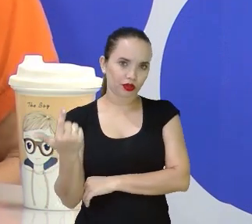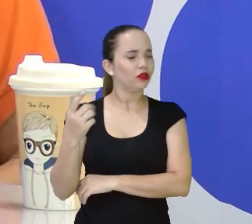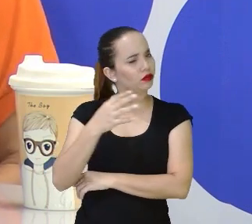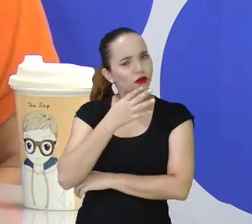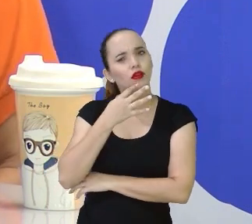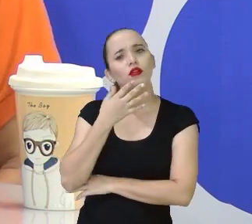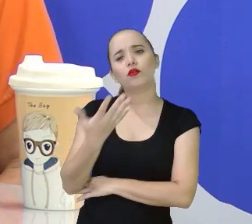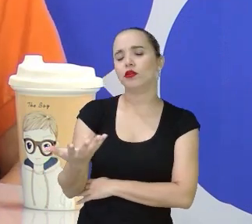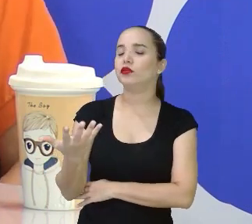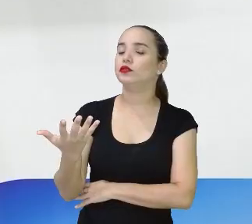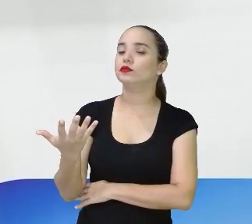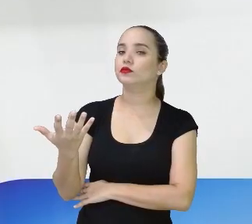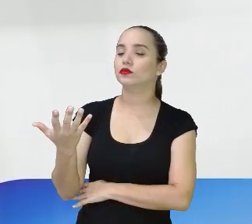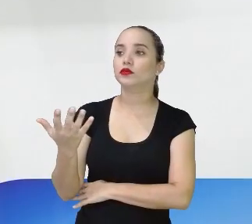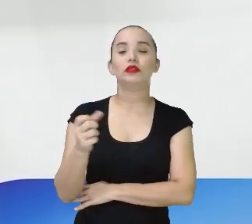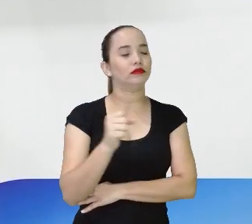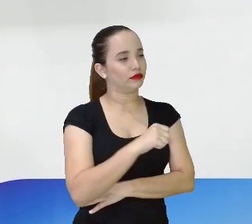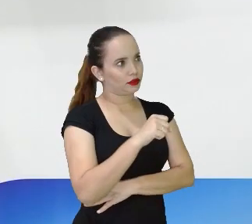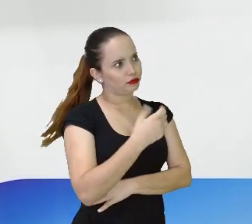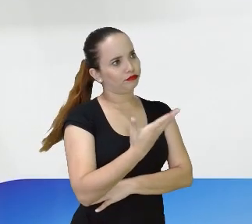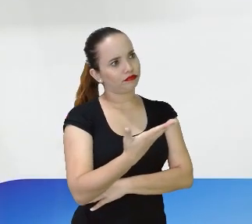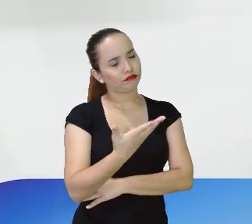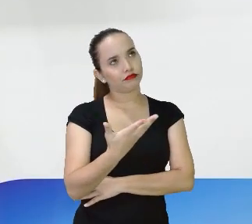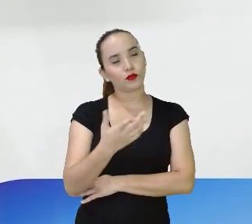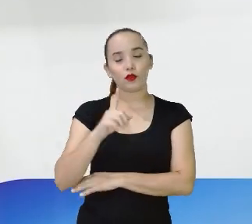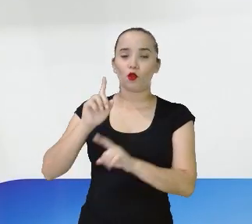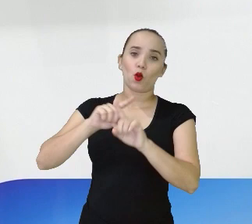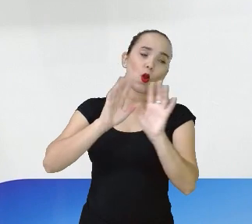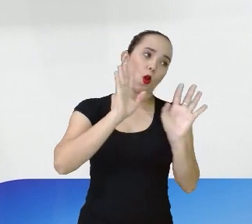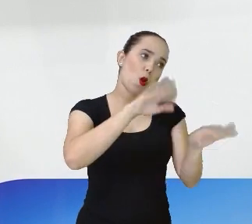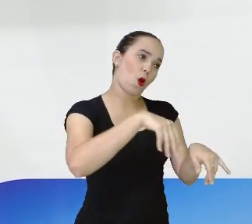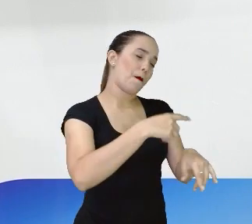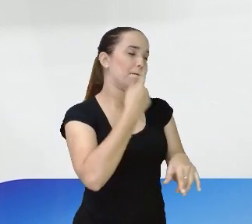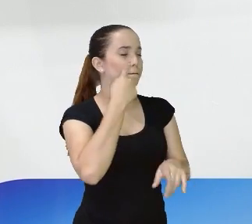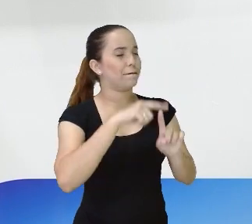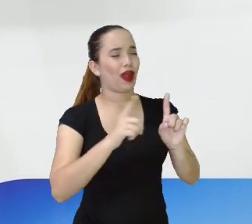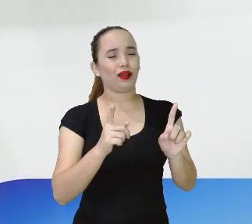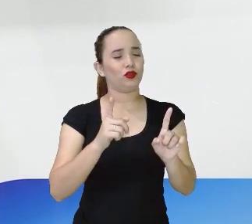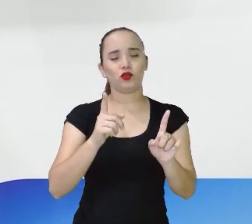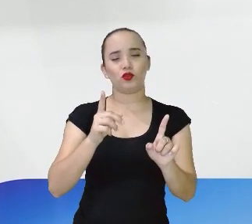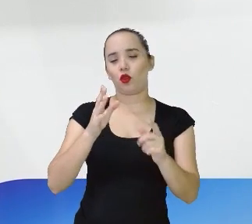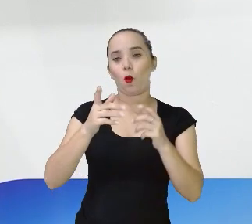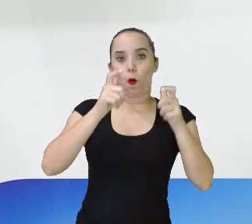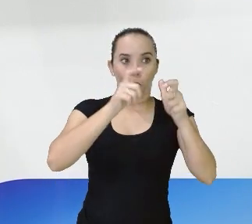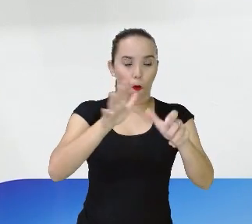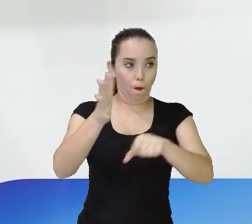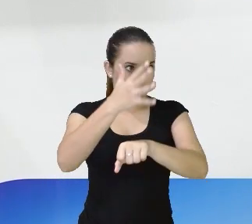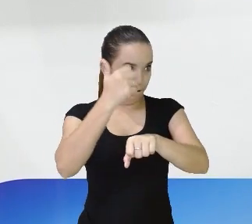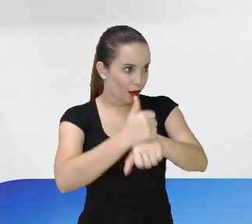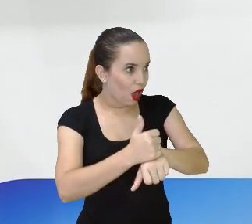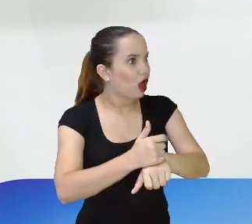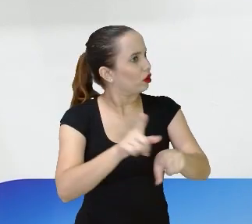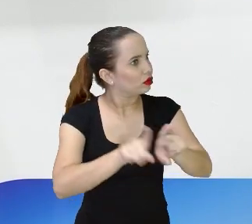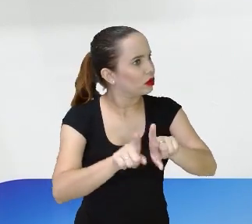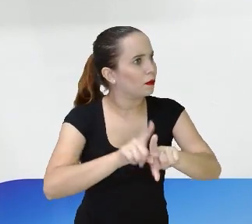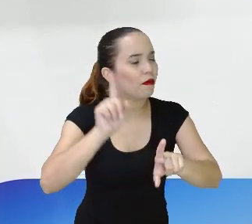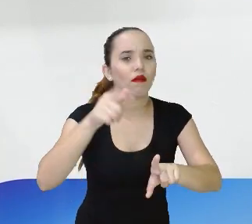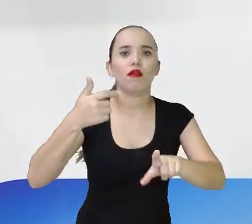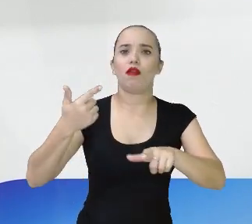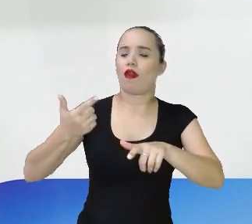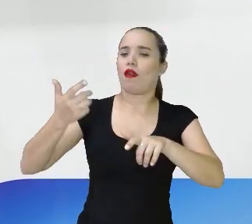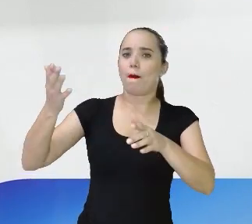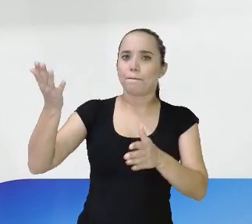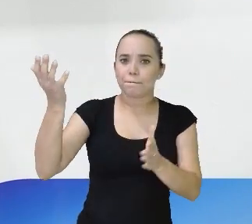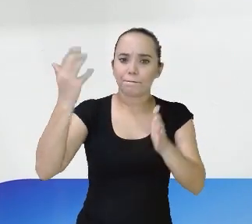foi visitar. Pois é, olha, não importa o parque que você foi, porque os parques, as praças, também fazem parte